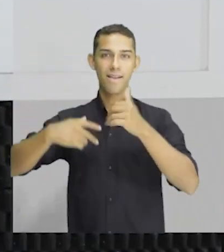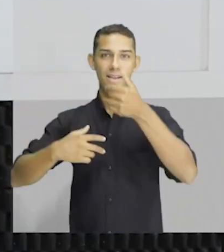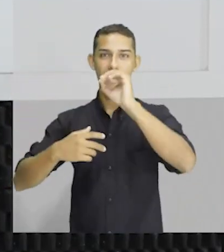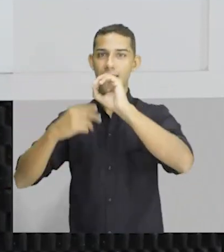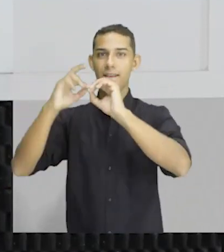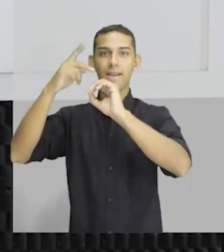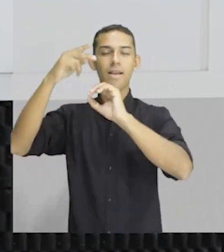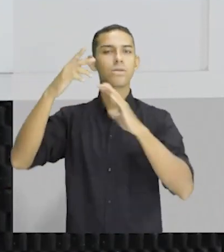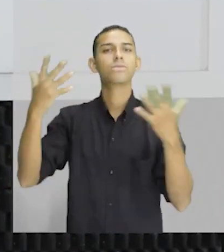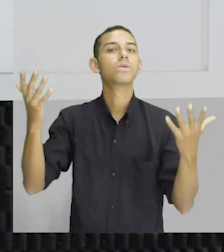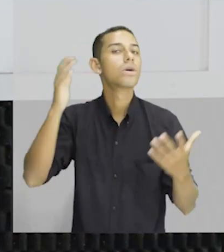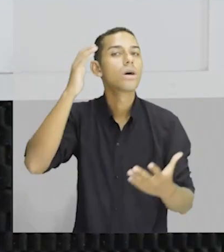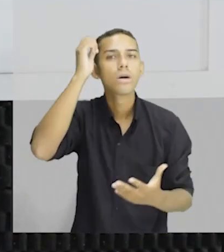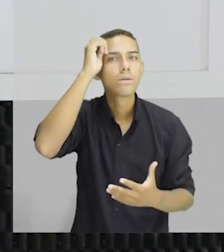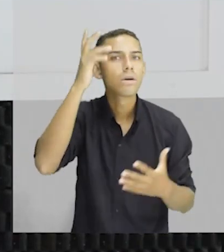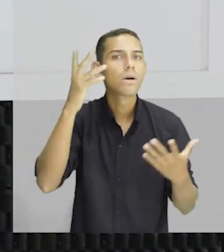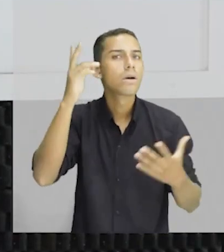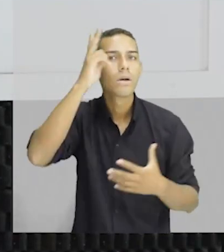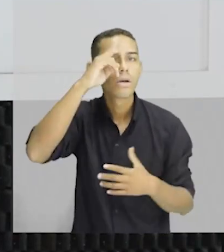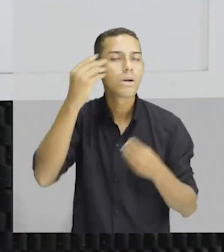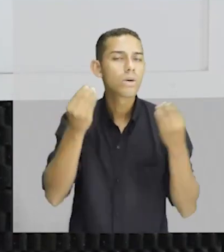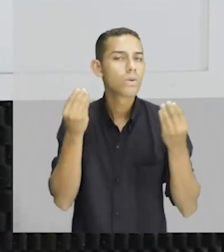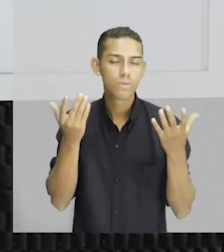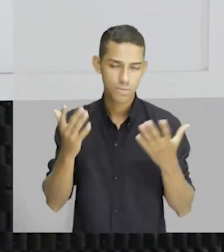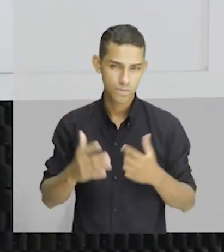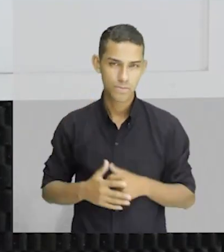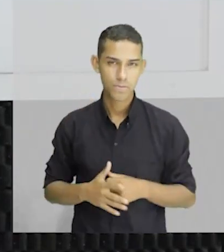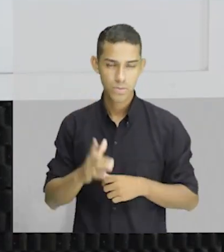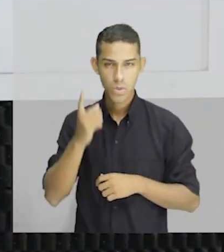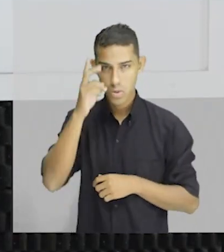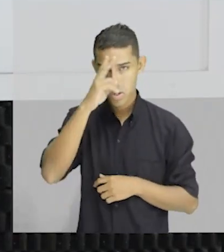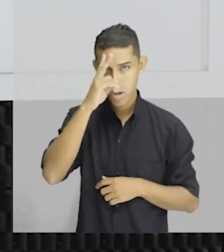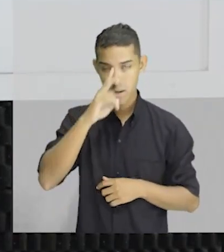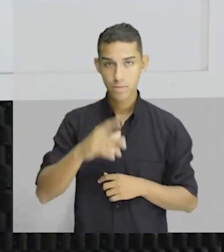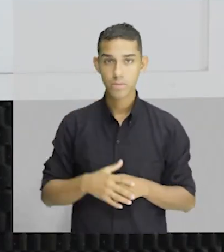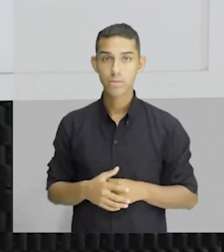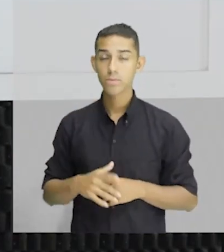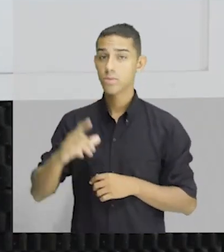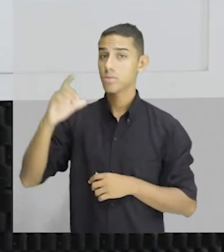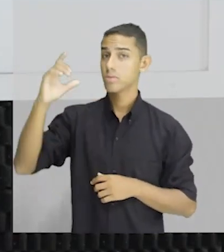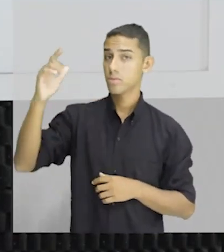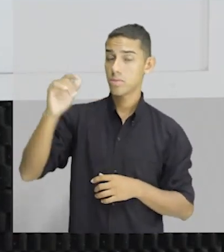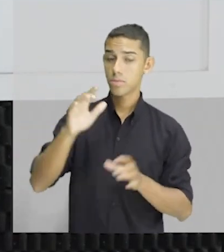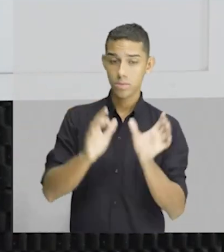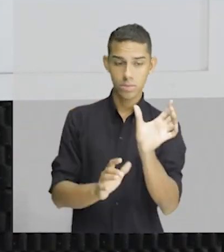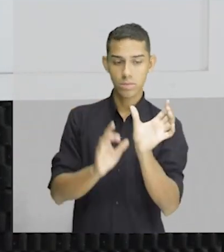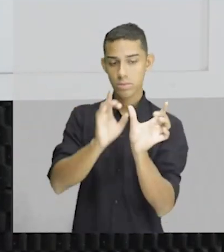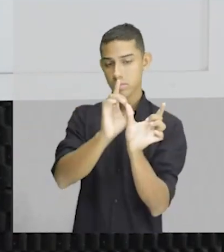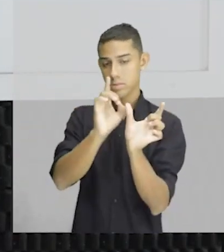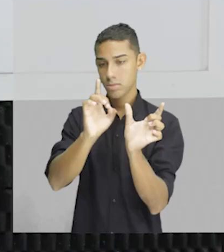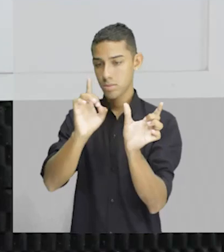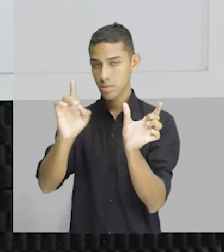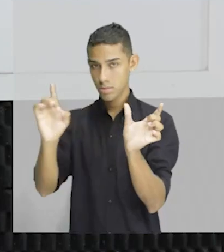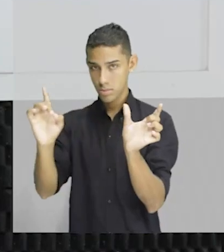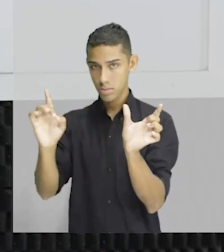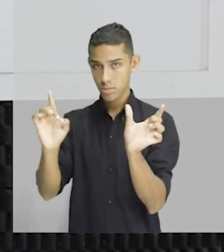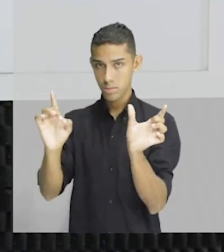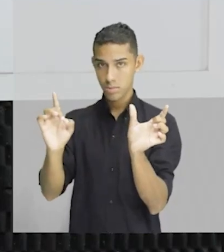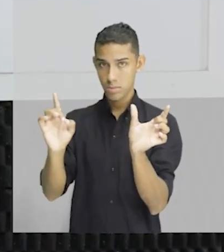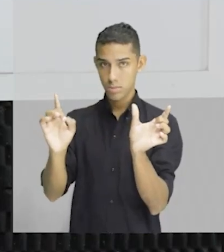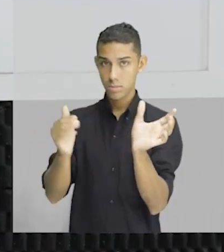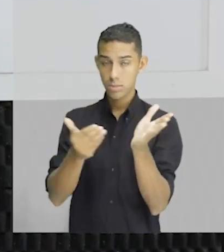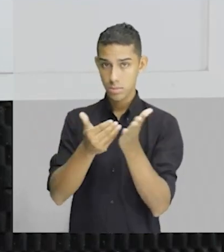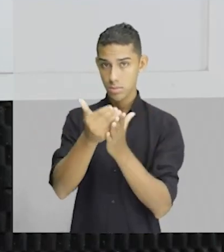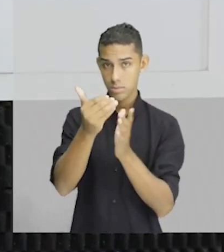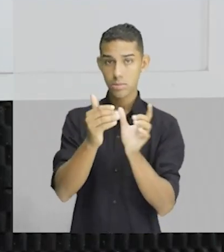cadê o macete disso aí? Como é que faz para eu lembrar? Lembra, para direita, que começa